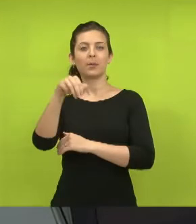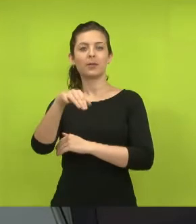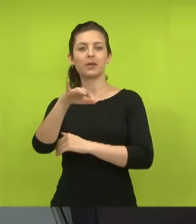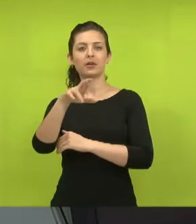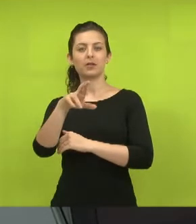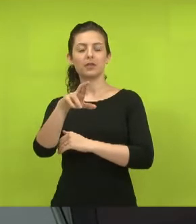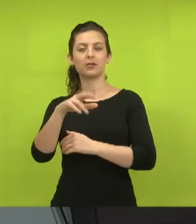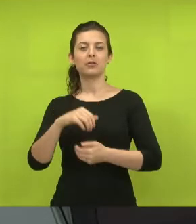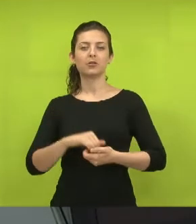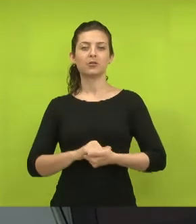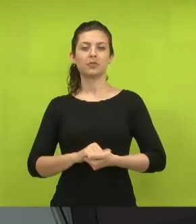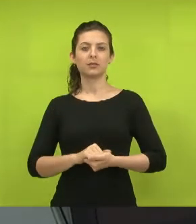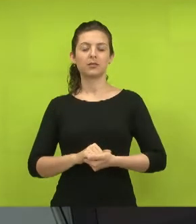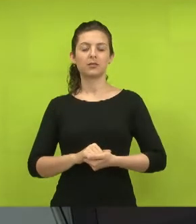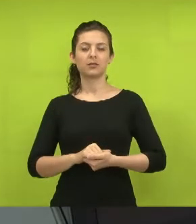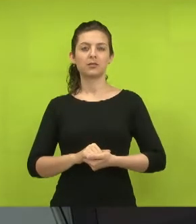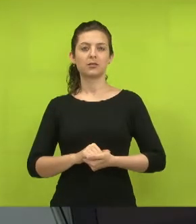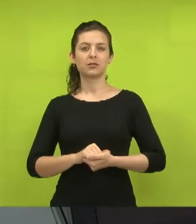Lua?